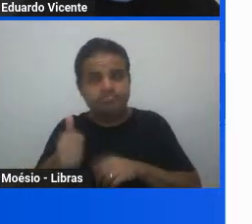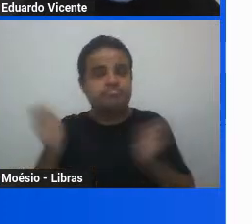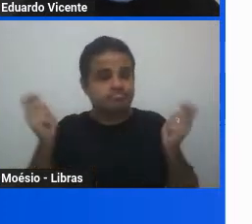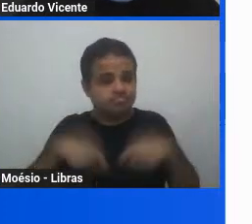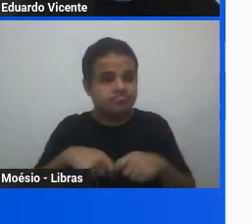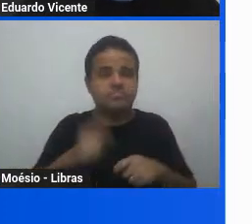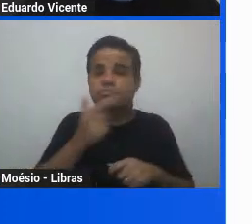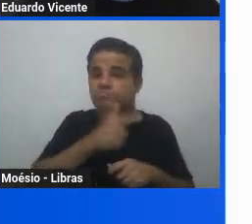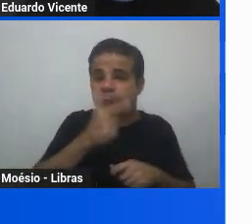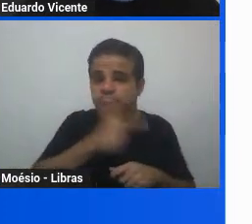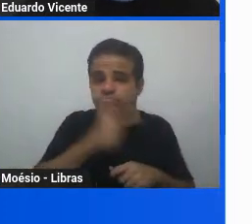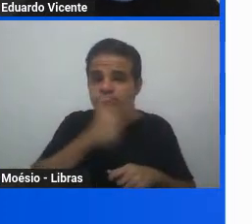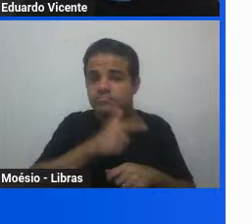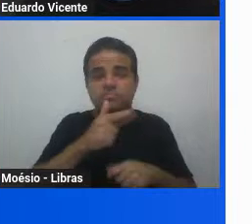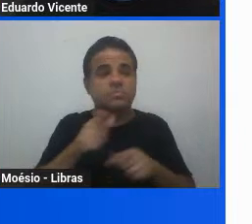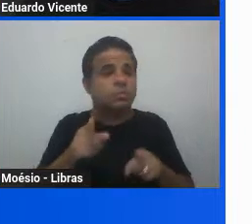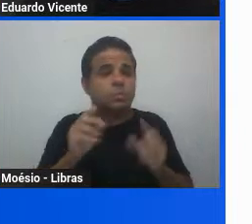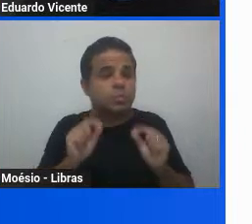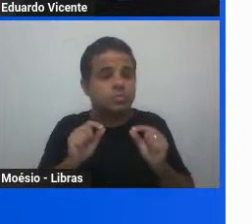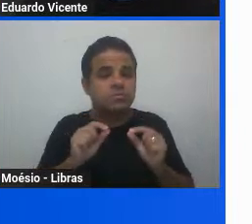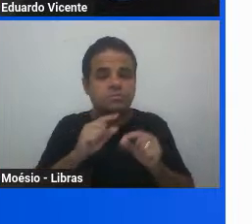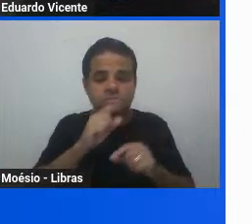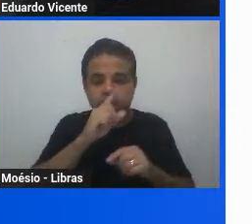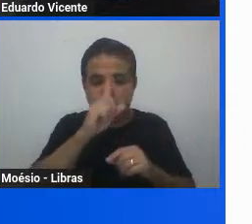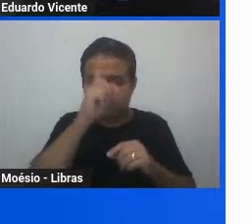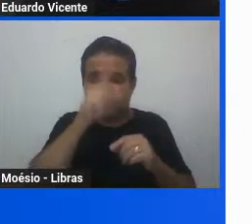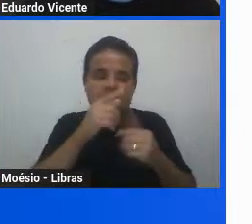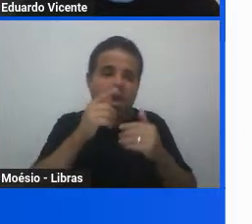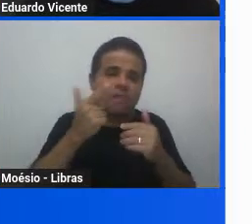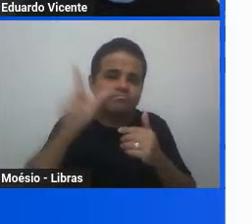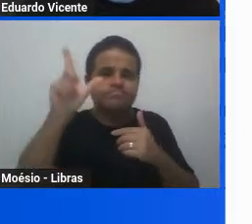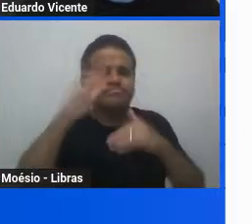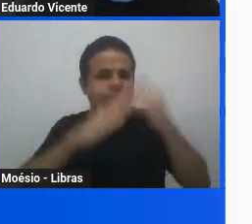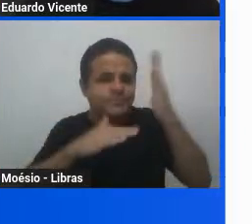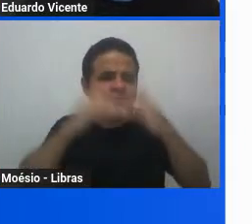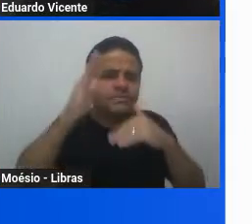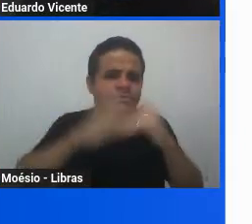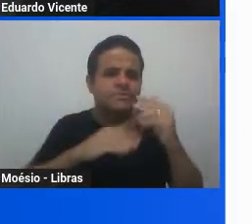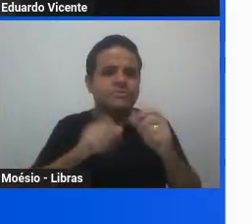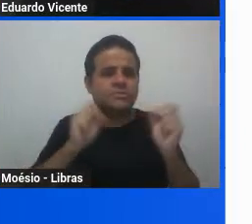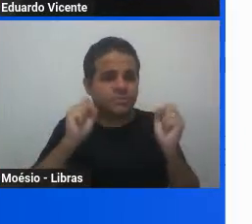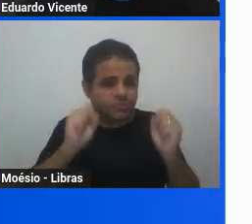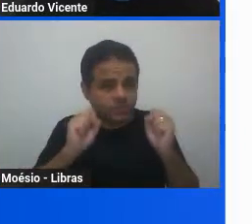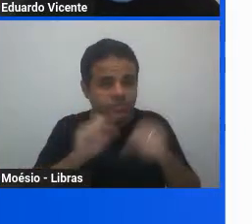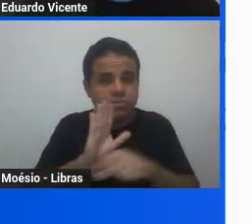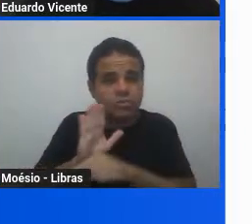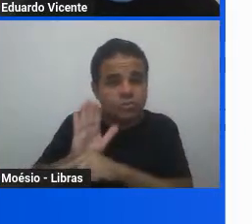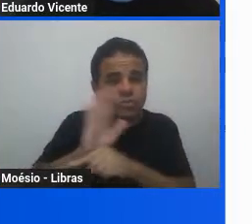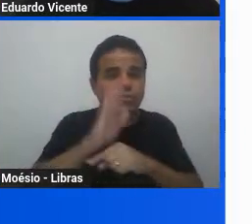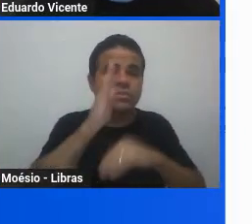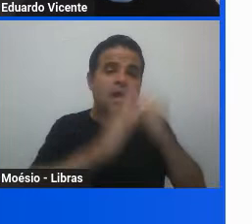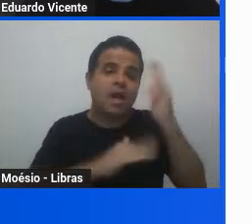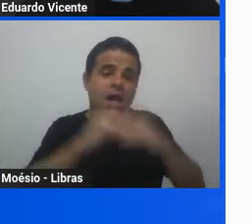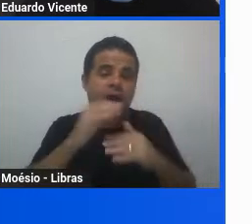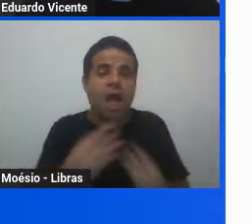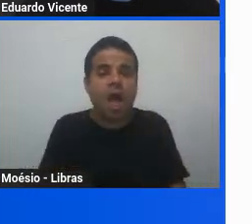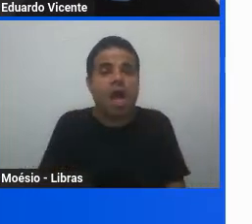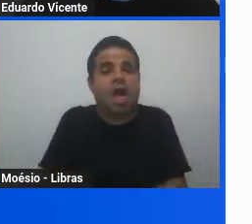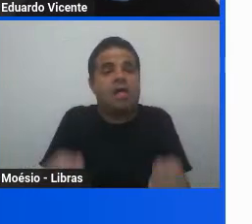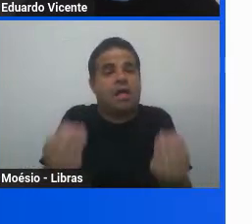aí, através de pequenos gestos, pequenos atos, trazer um pouquinho